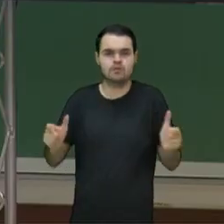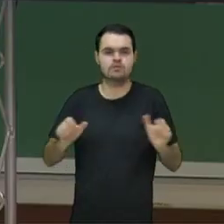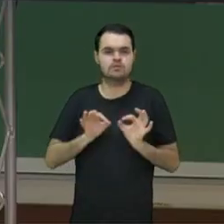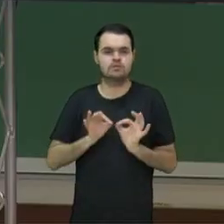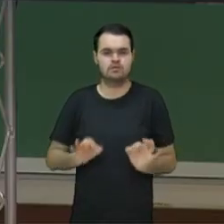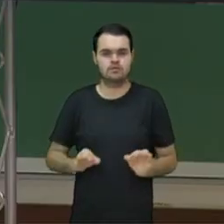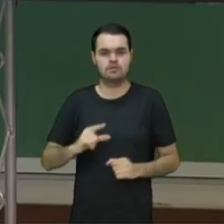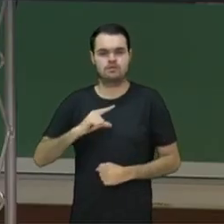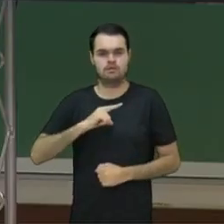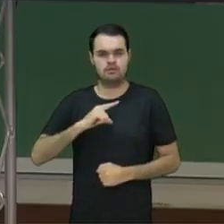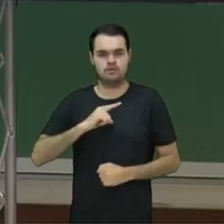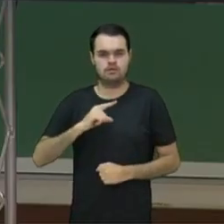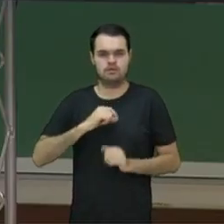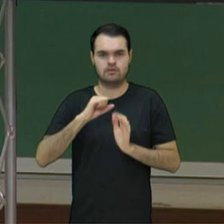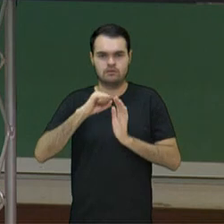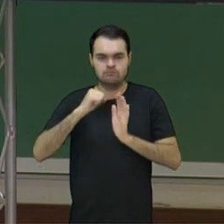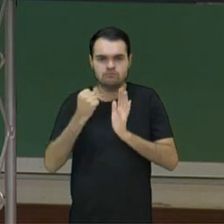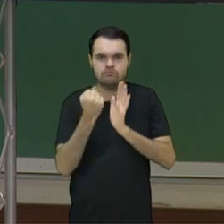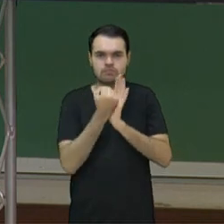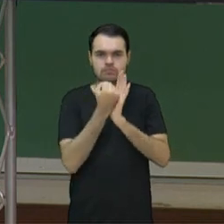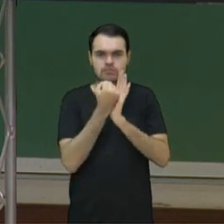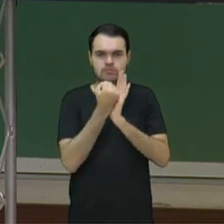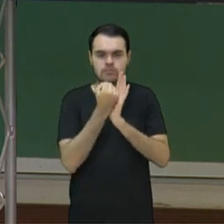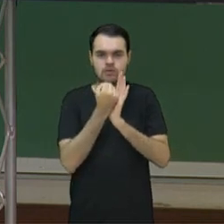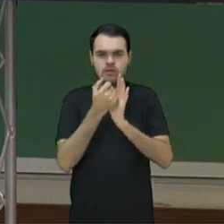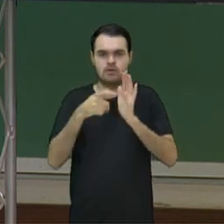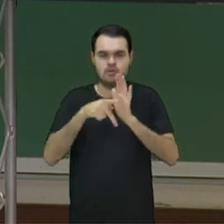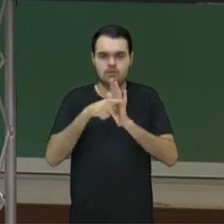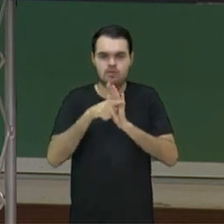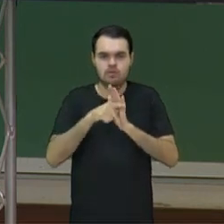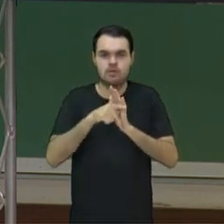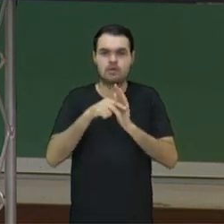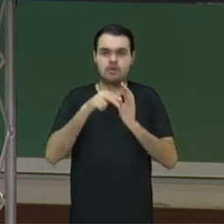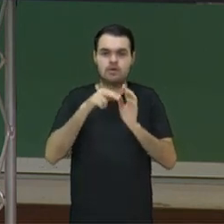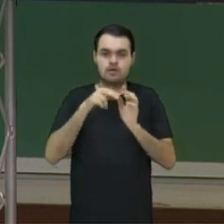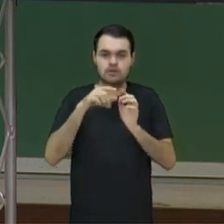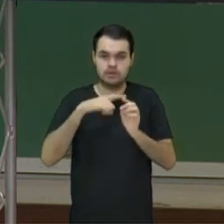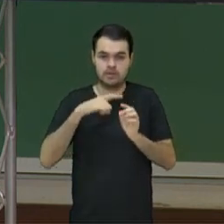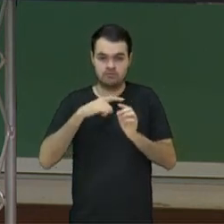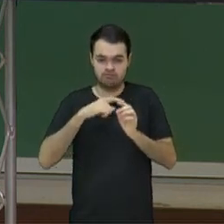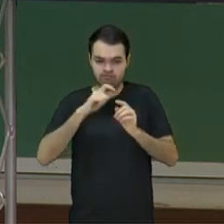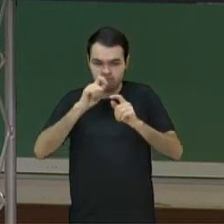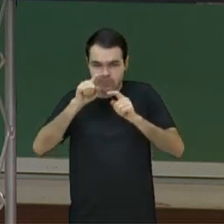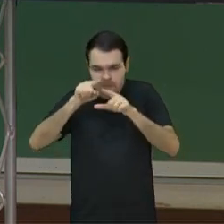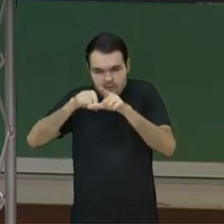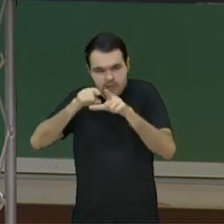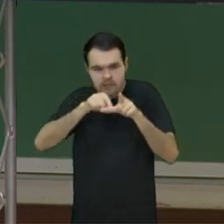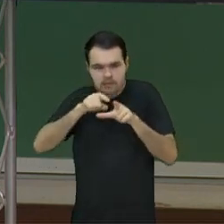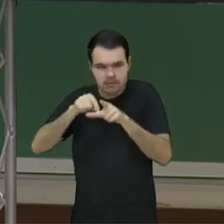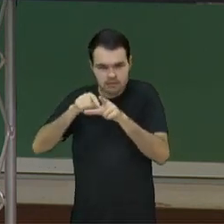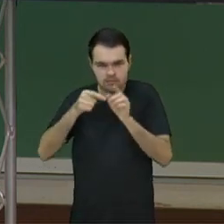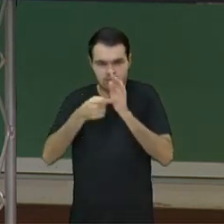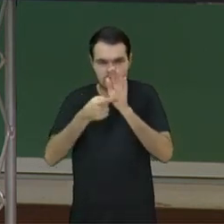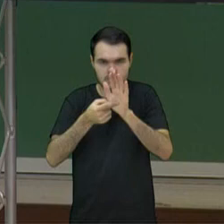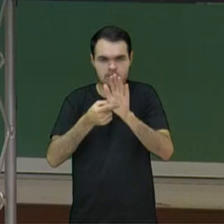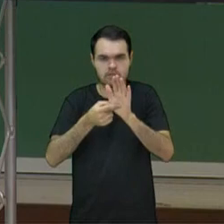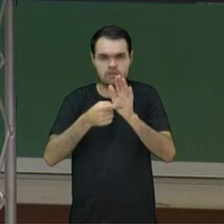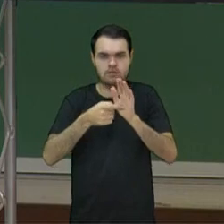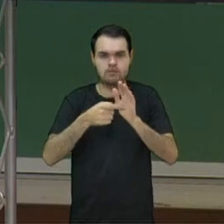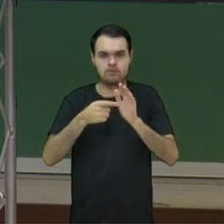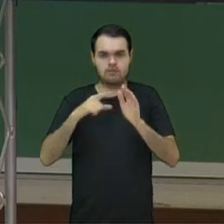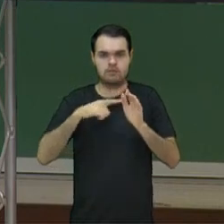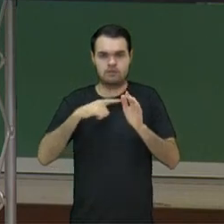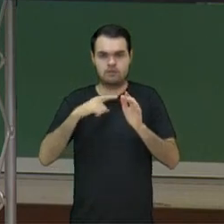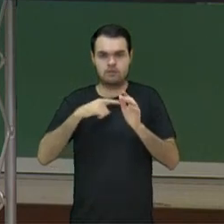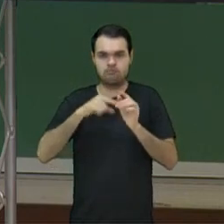aqui o símbolo do resistor, da resistência, então, e aqui nós temos os